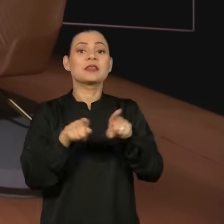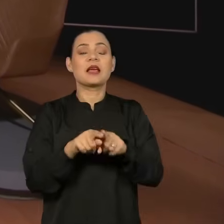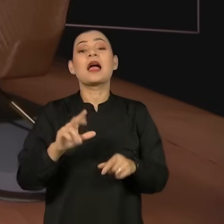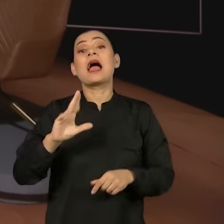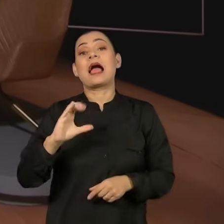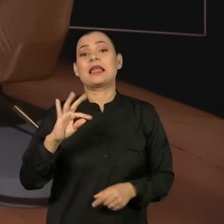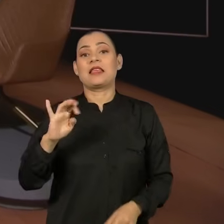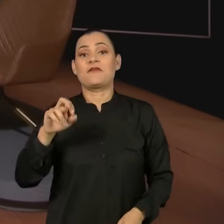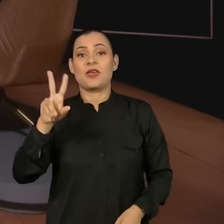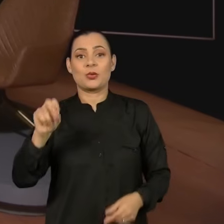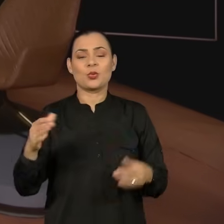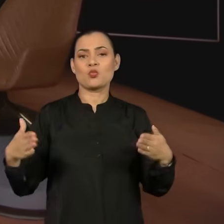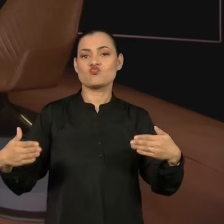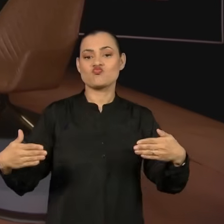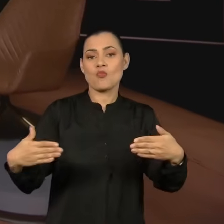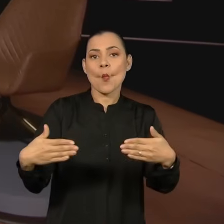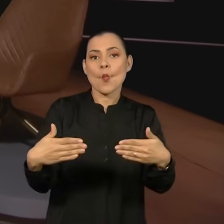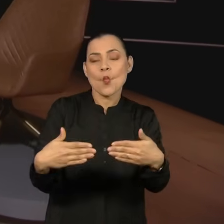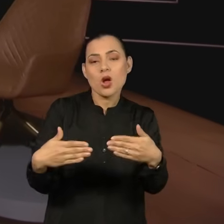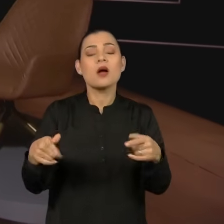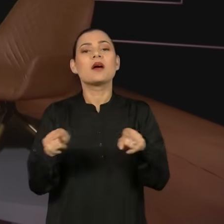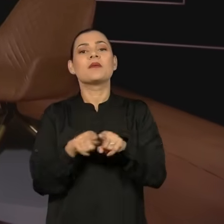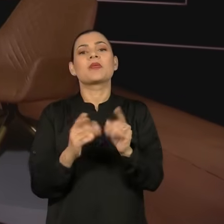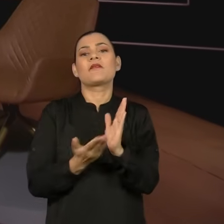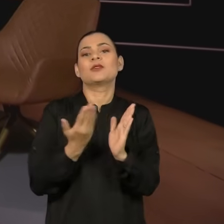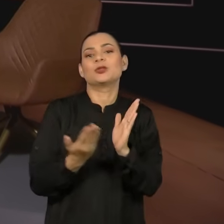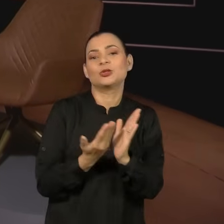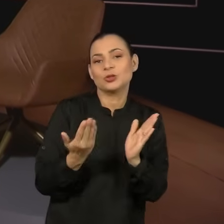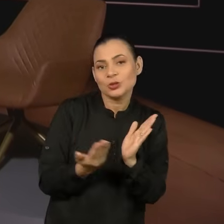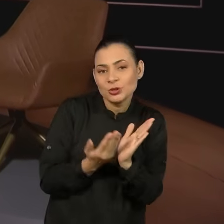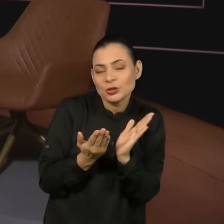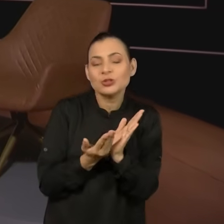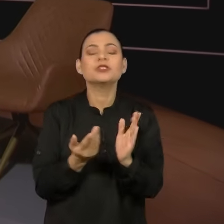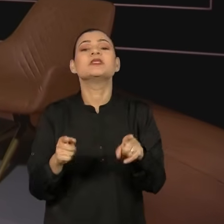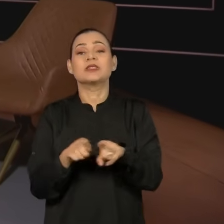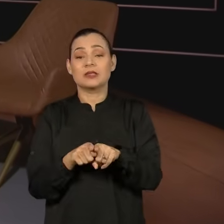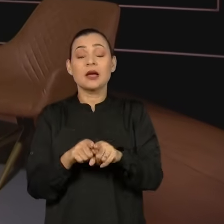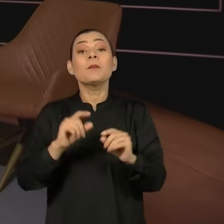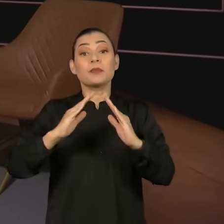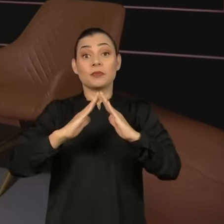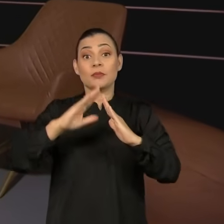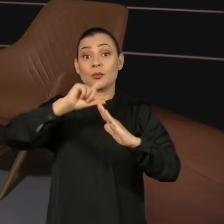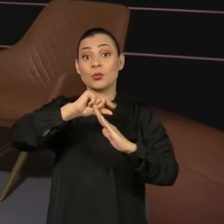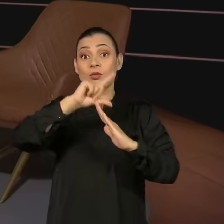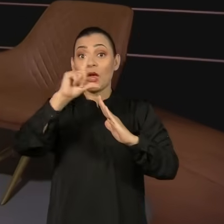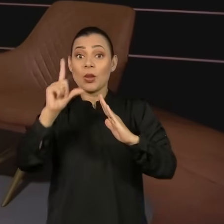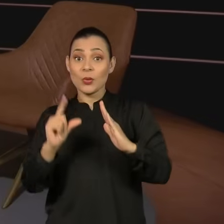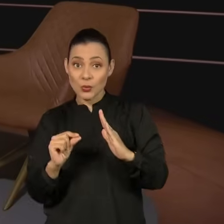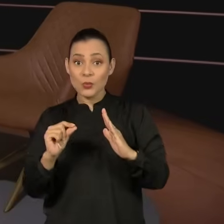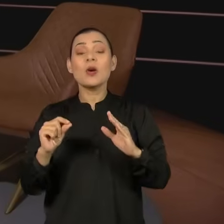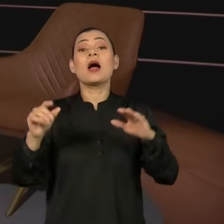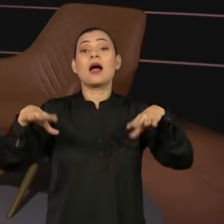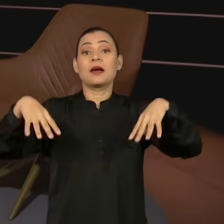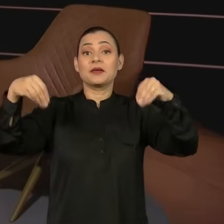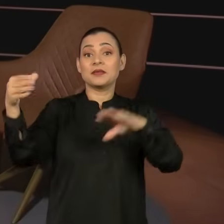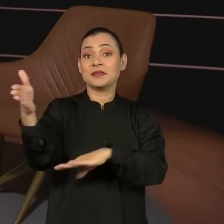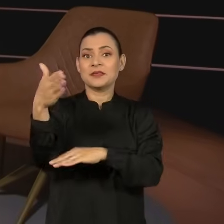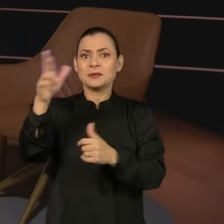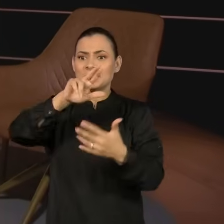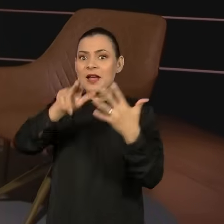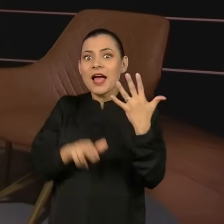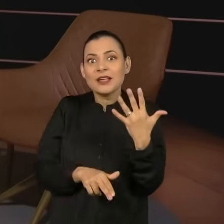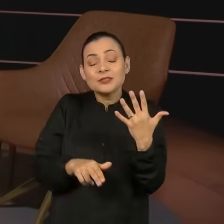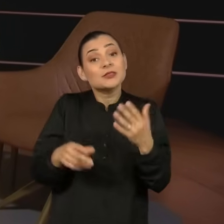Catavento, Gloob Gloob, Revistinha, Rá-Tim-Bum, Mundo da Lua. Mundo da Lua! Tem uma temporada nova